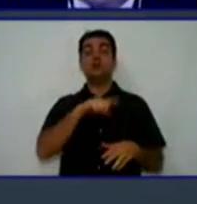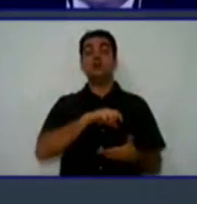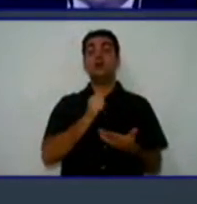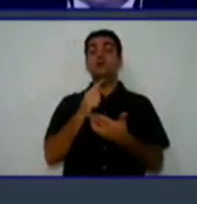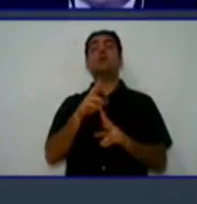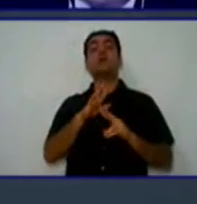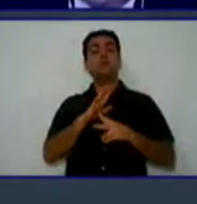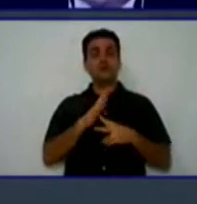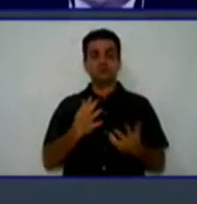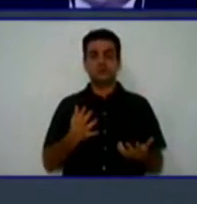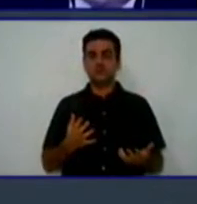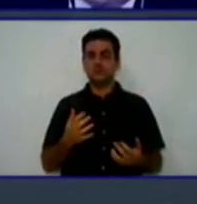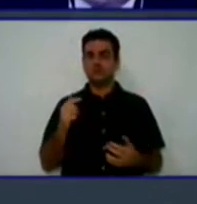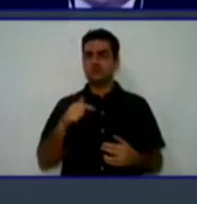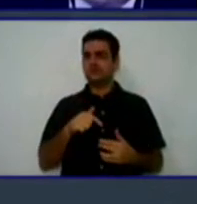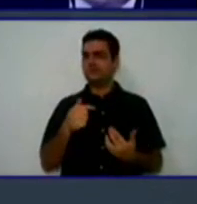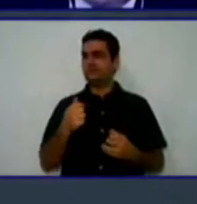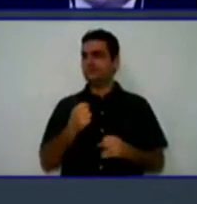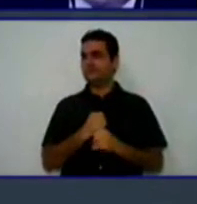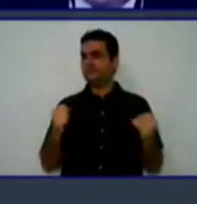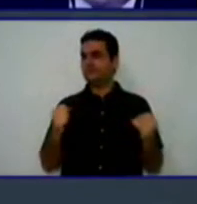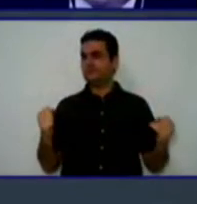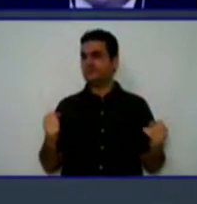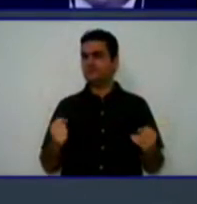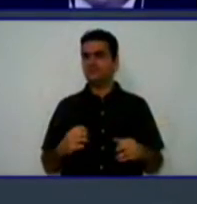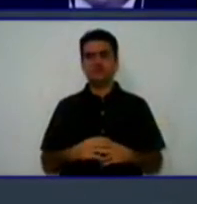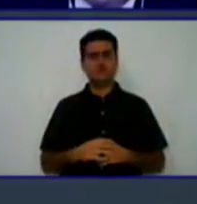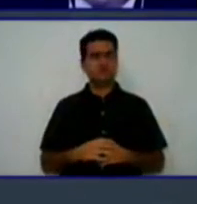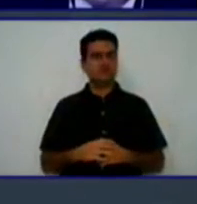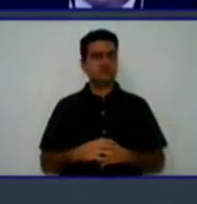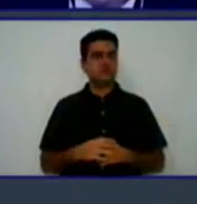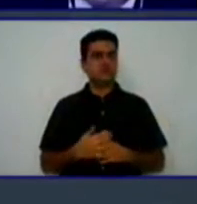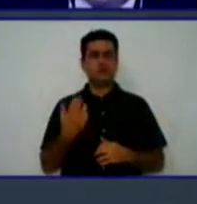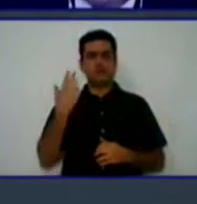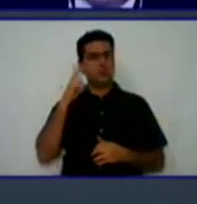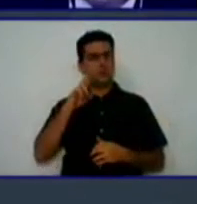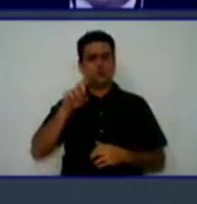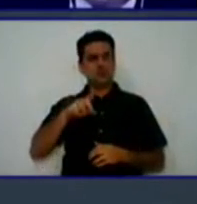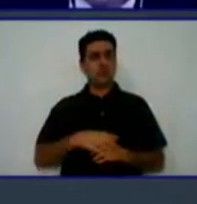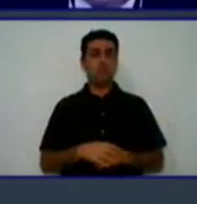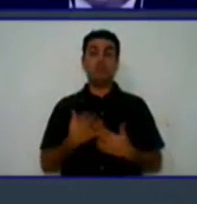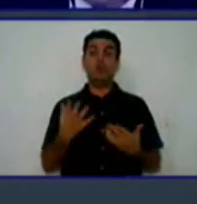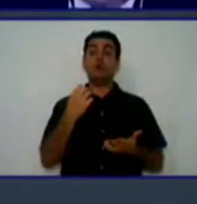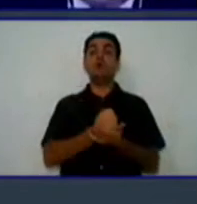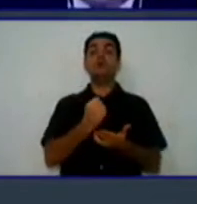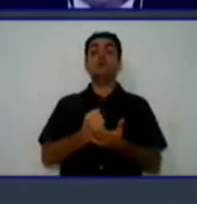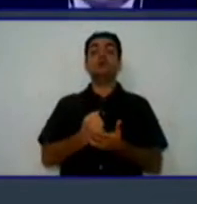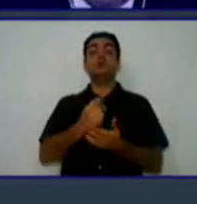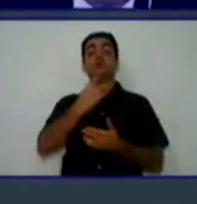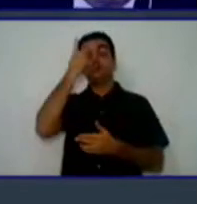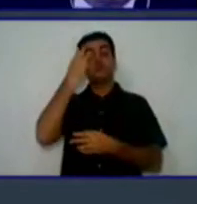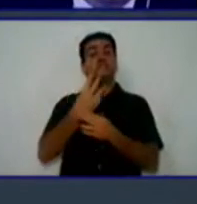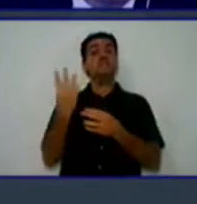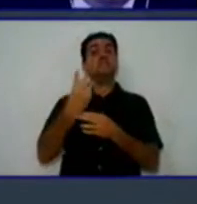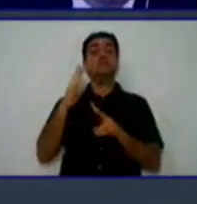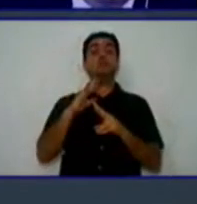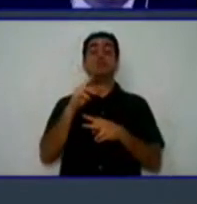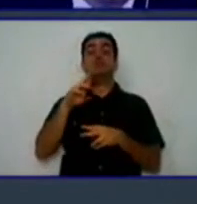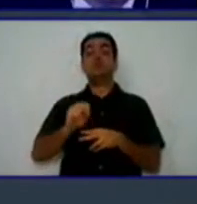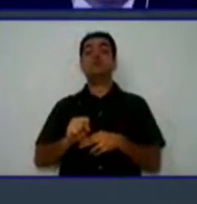Uma coisa que não é absolutamente usual. Contratação de funcionários terceirizados pelo PROS para burlar